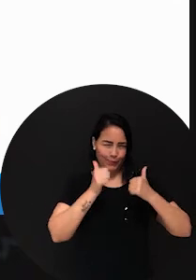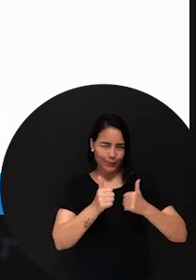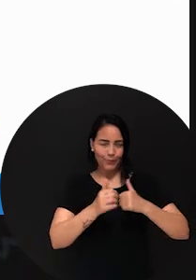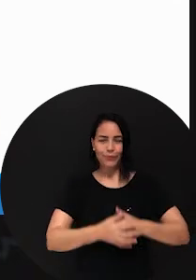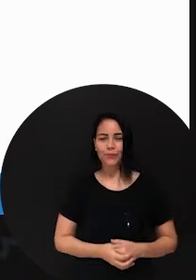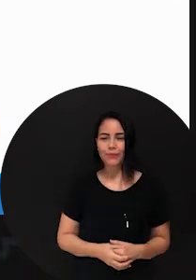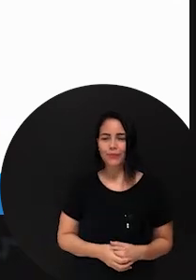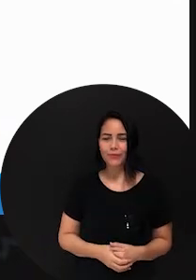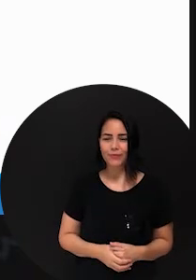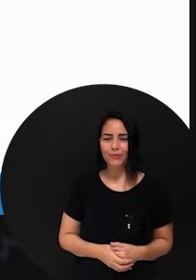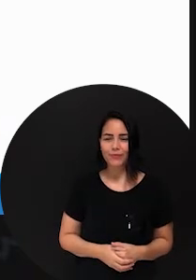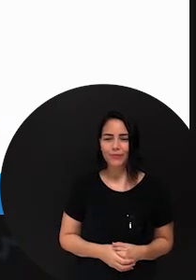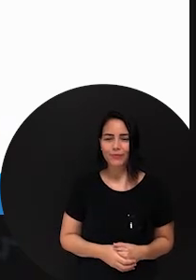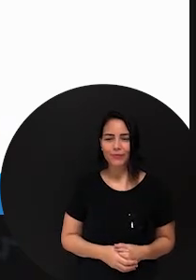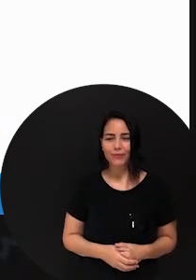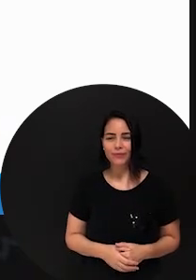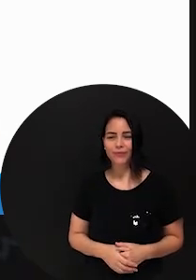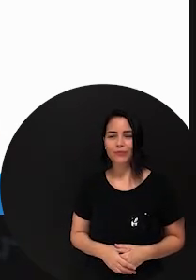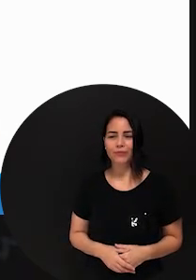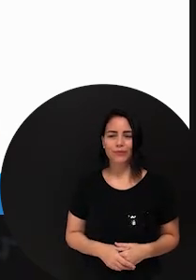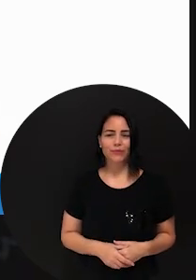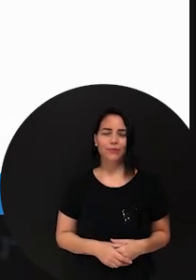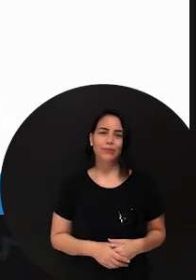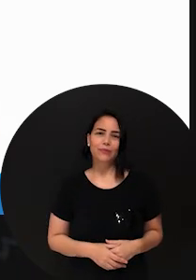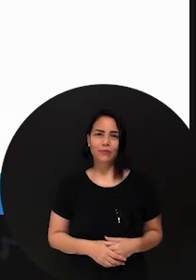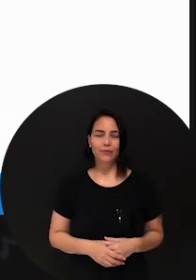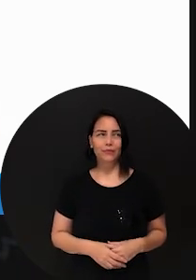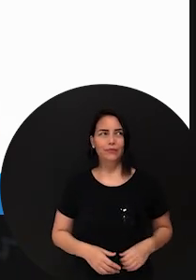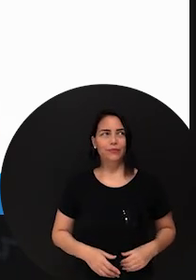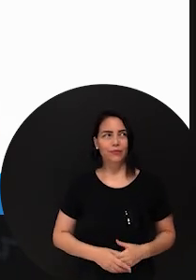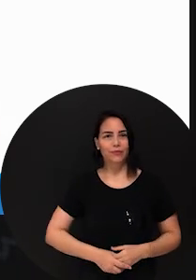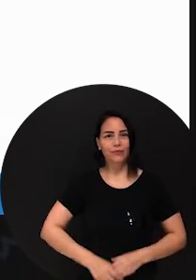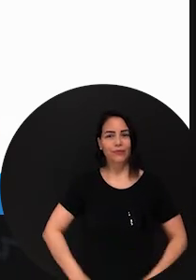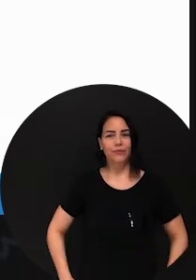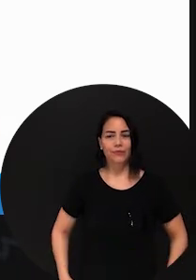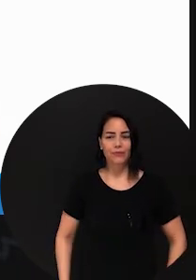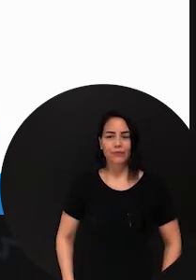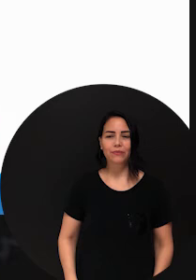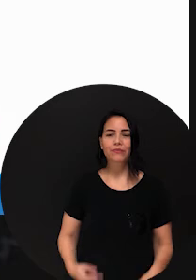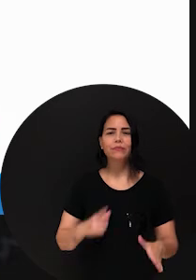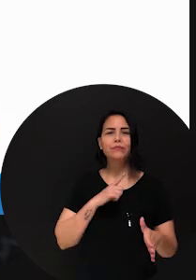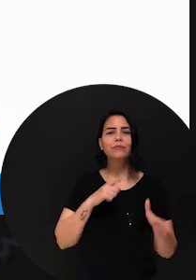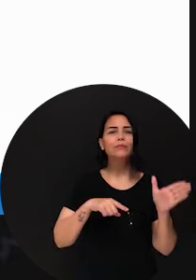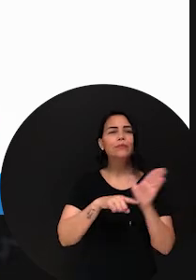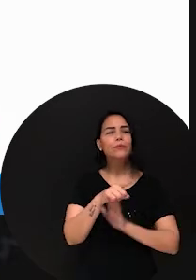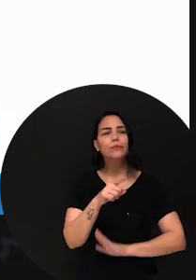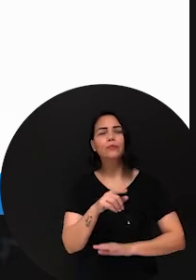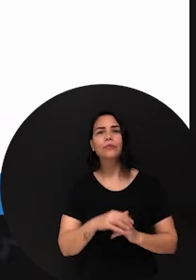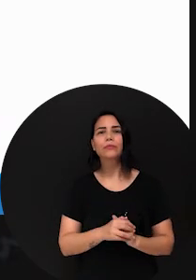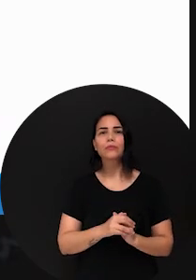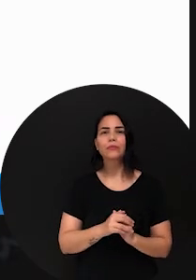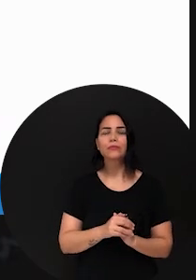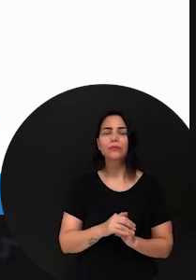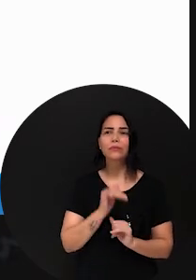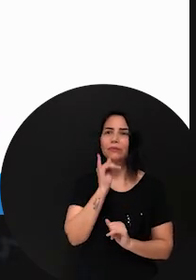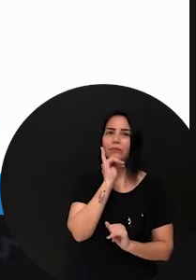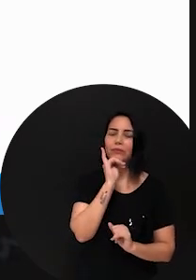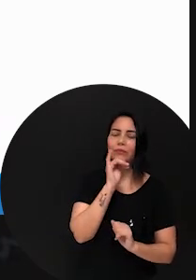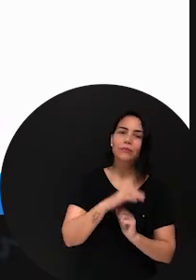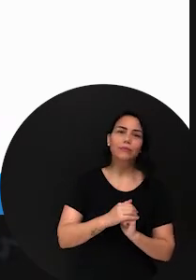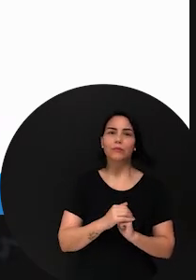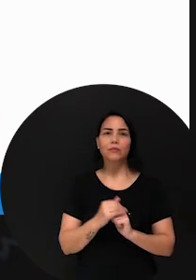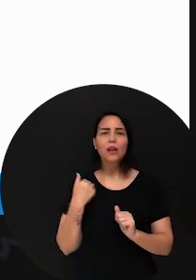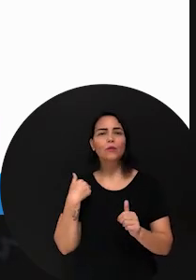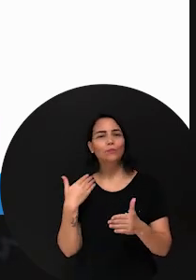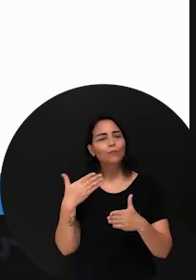Legal. Então, reforçando aqui... Fala. Tem uma pergunta. Olha só, no caso assim, ó, se